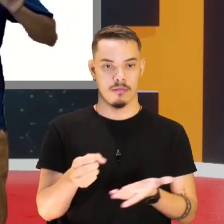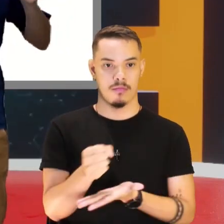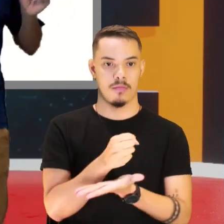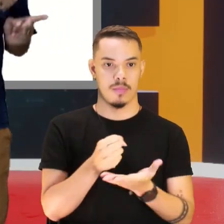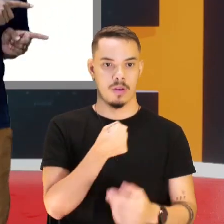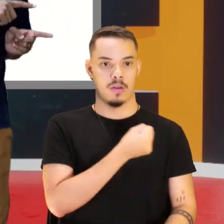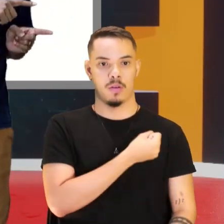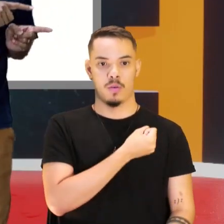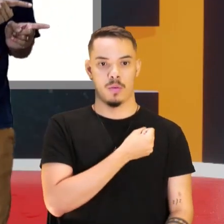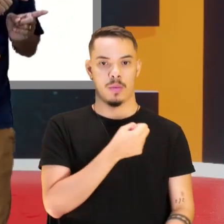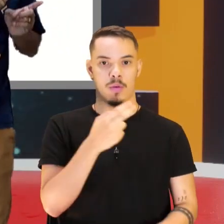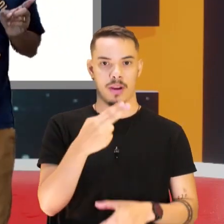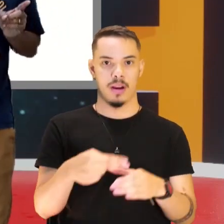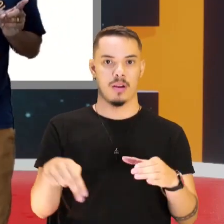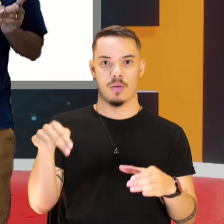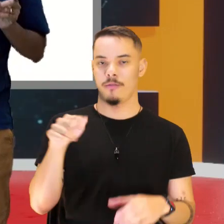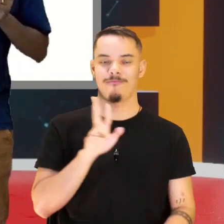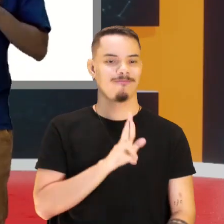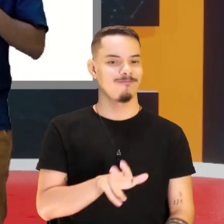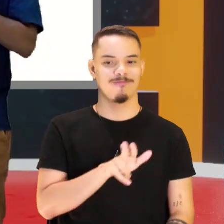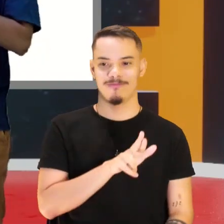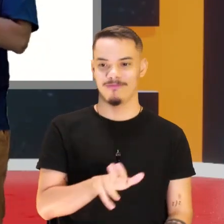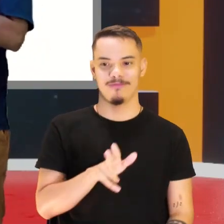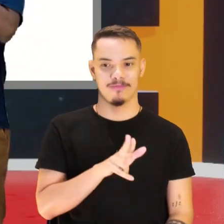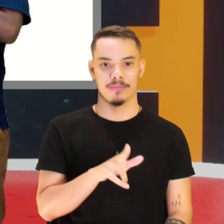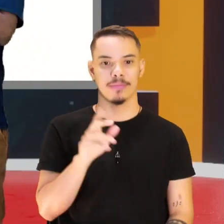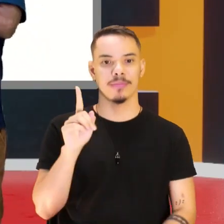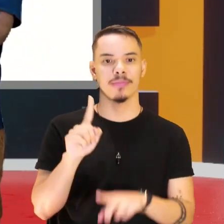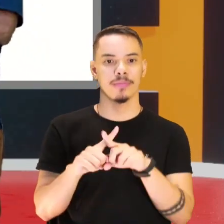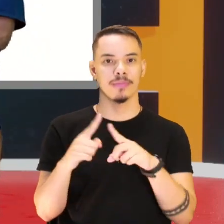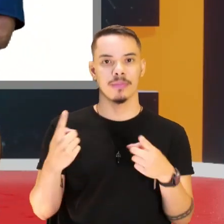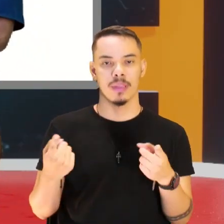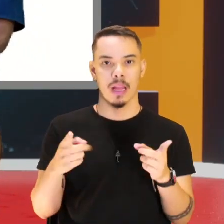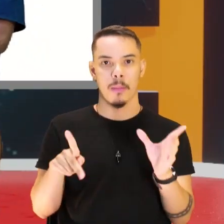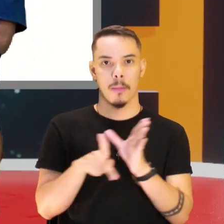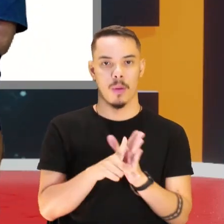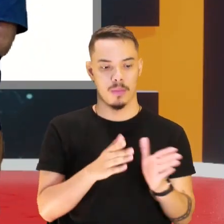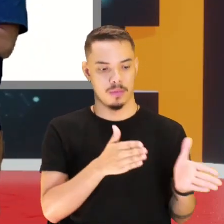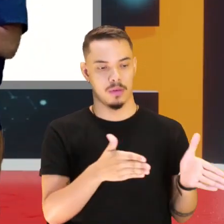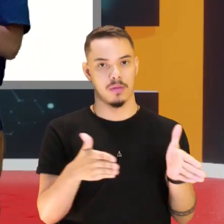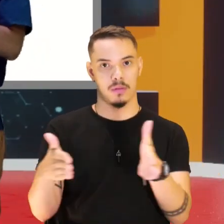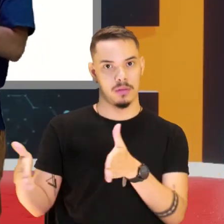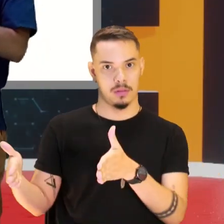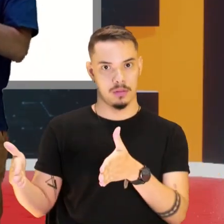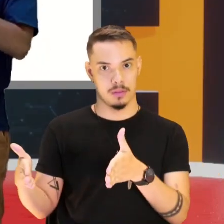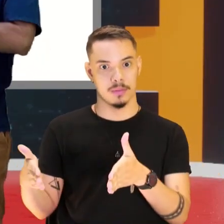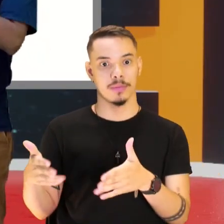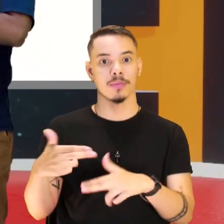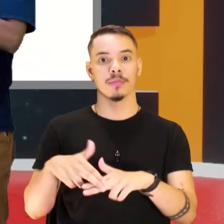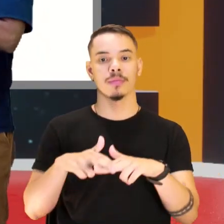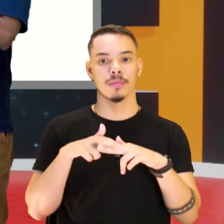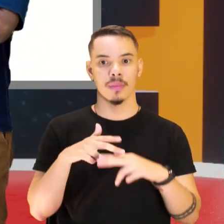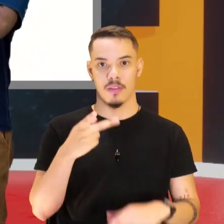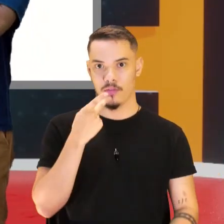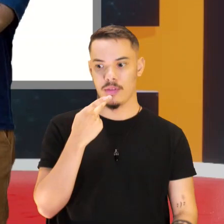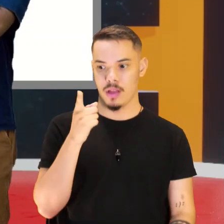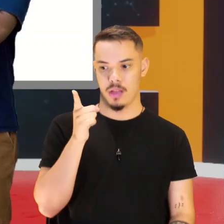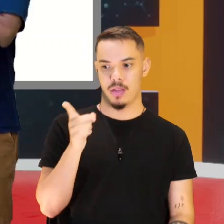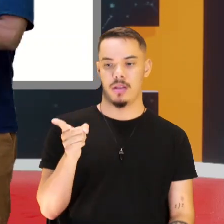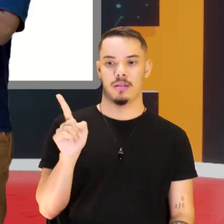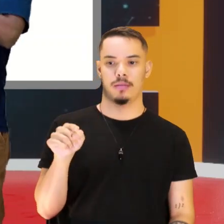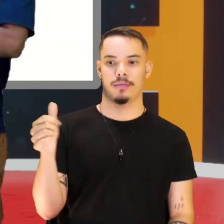pelos números naturais, e sim pelos elementos da minha sequência. Eu já vou falar, esse aqui é